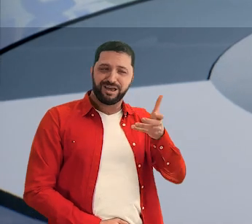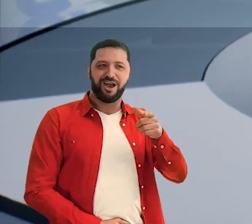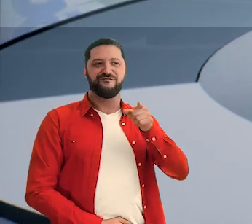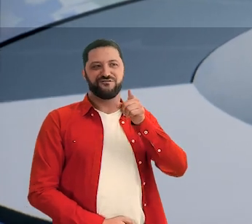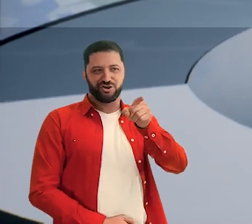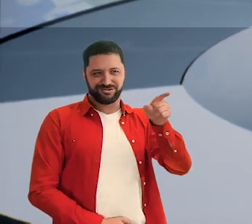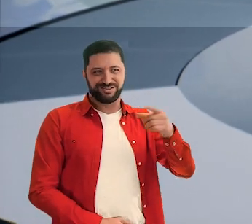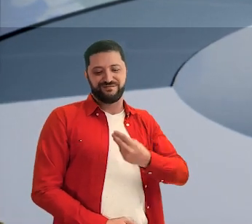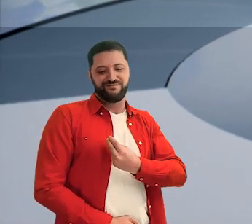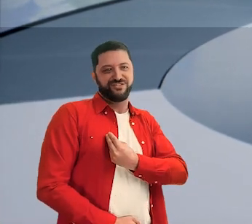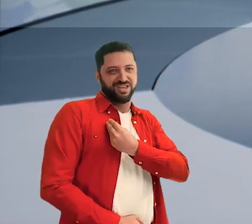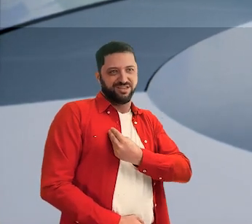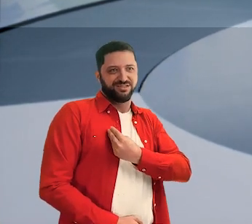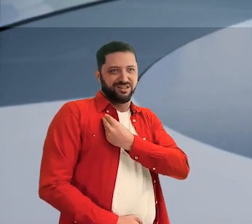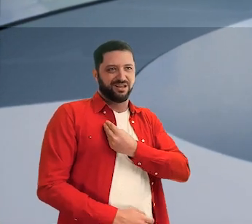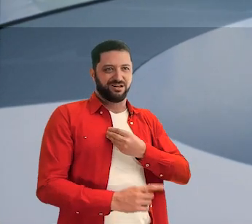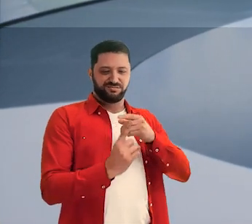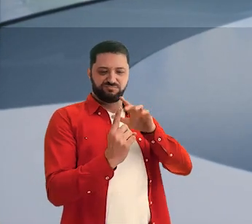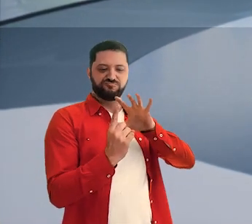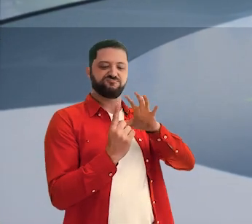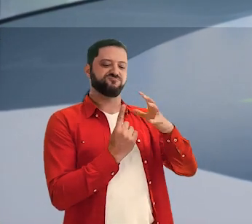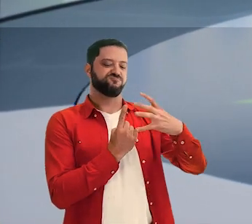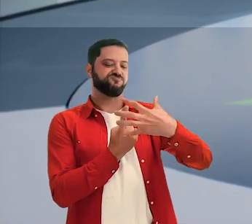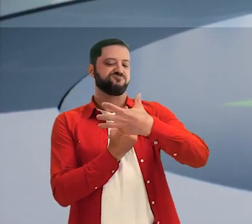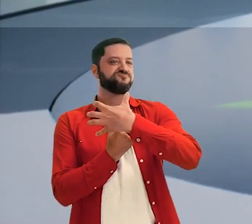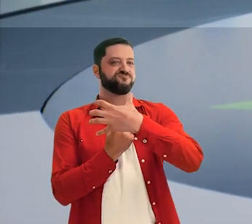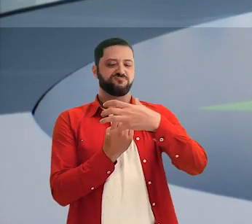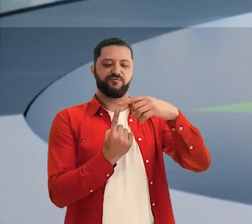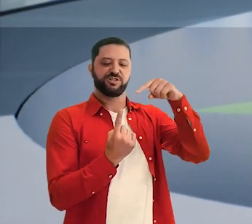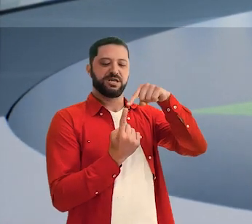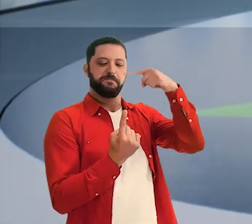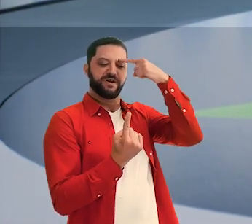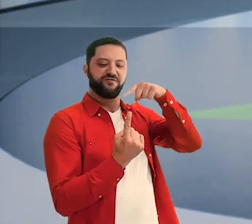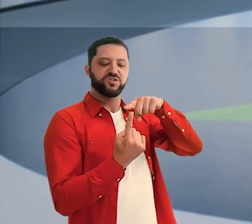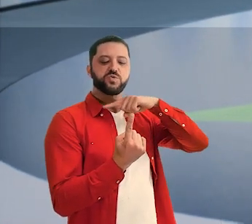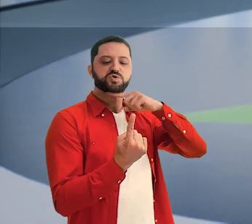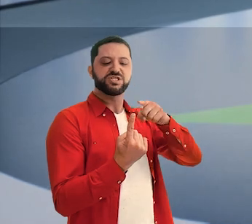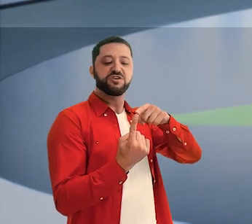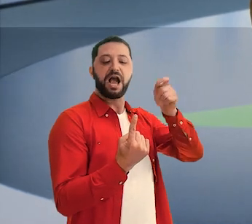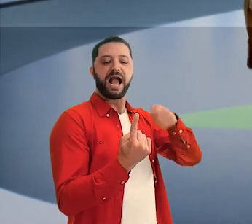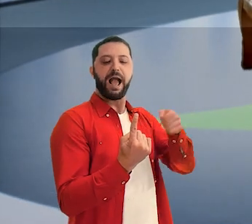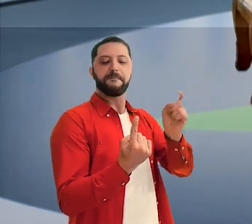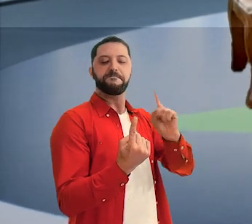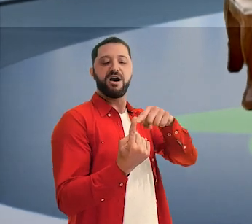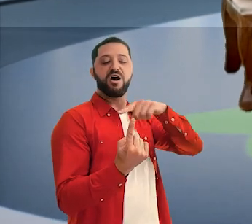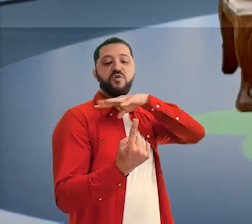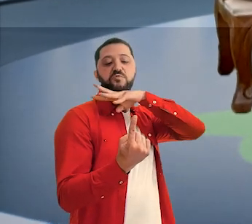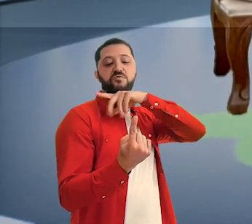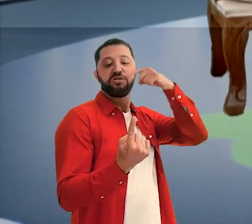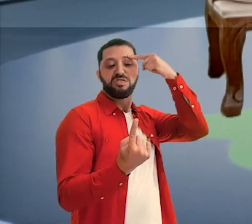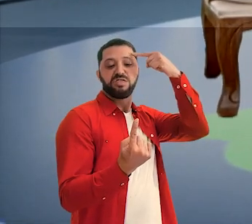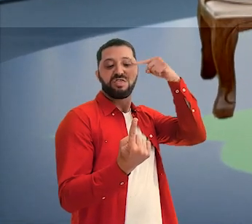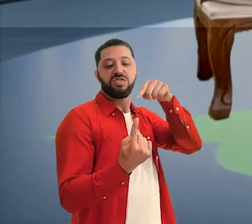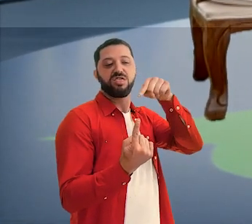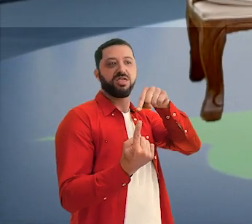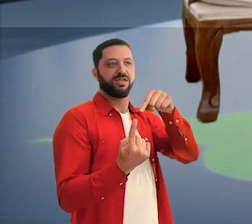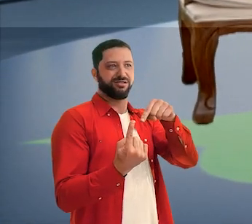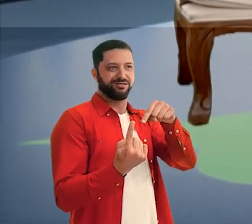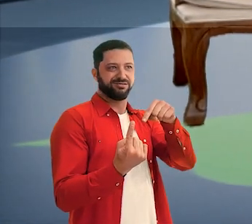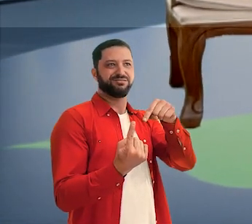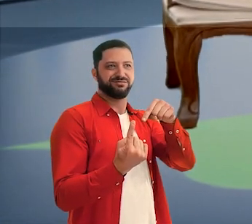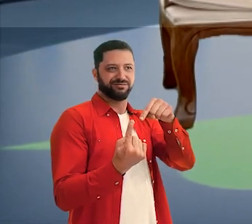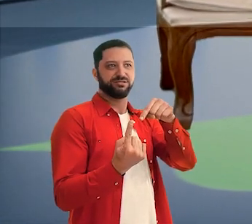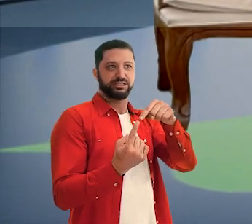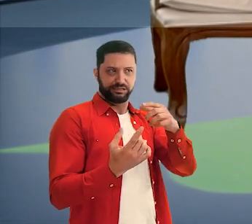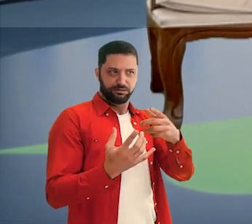dentro de uma redoma, pensando que você é pequeno. Então, o que que o bloqueio emocional faz, amiga?